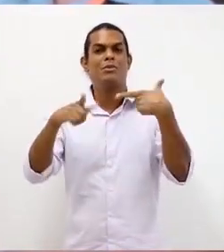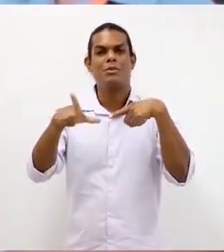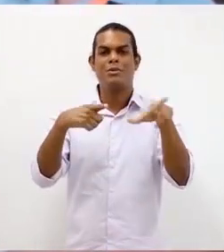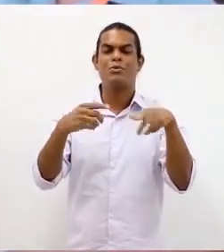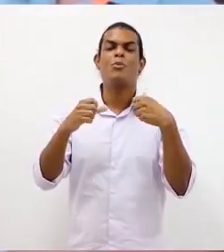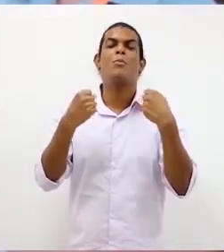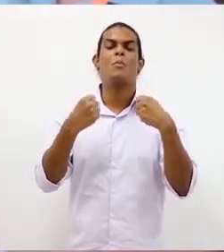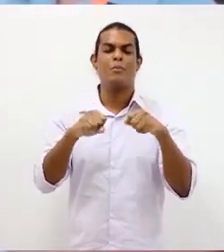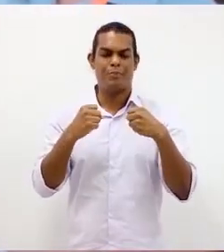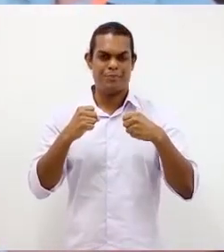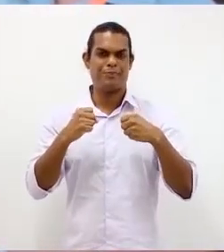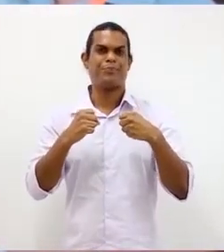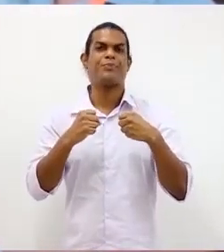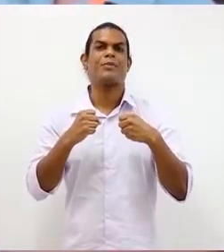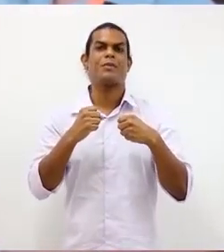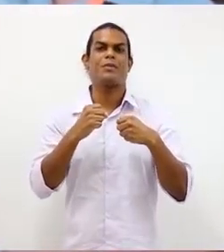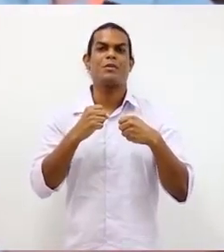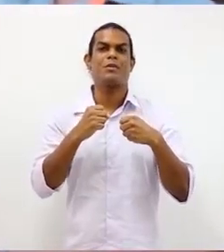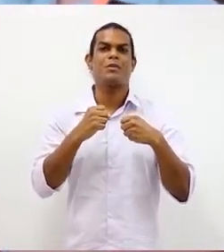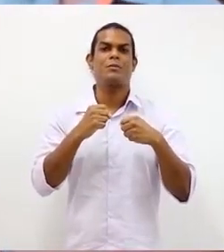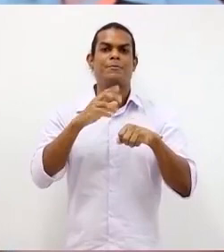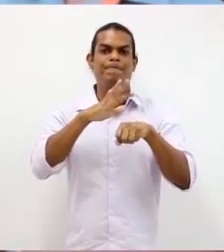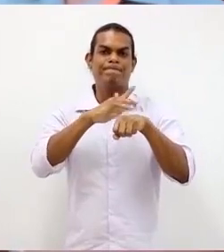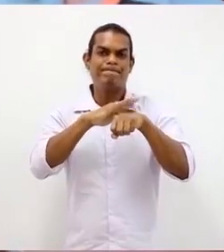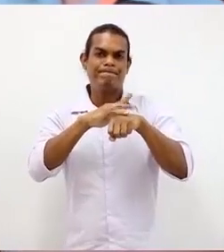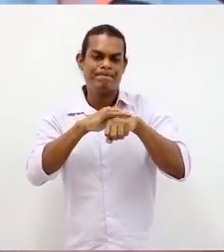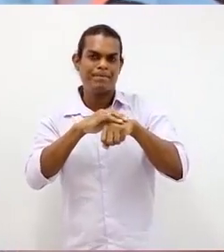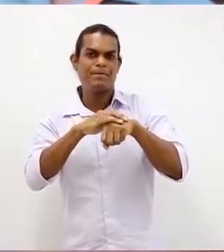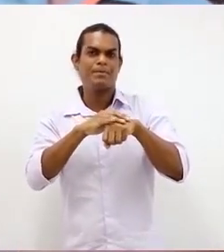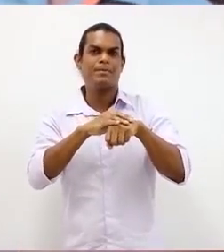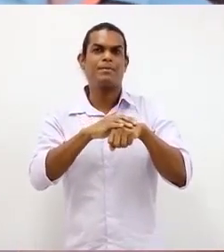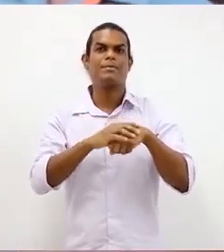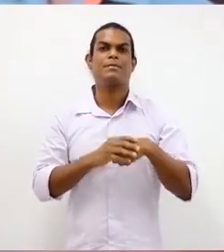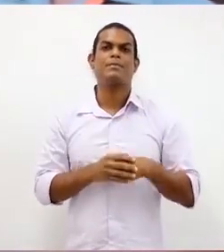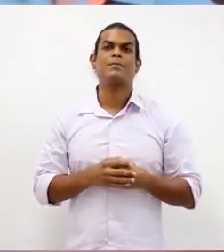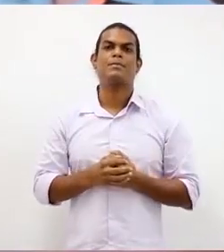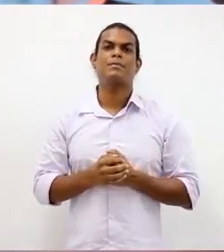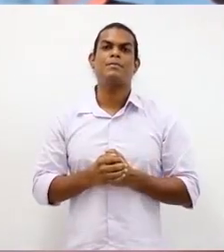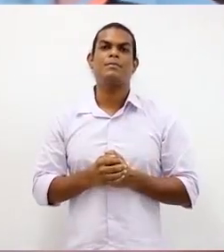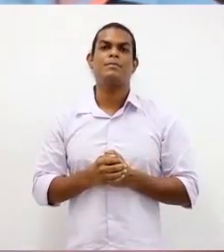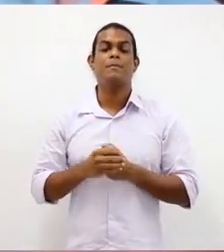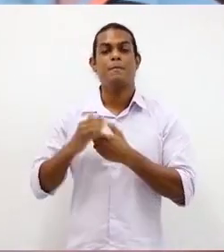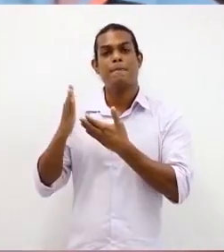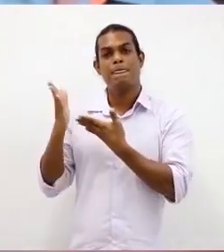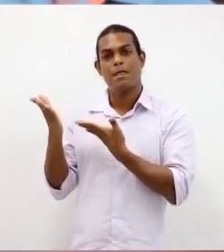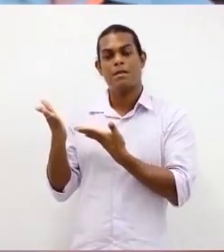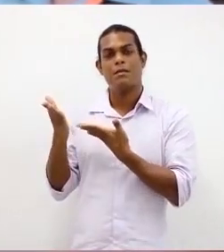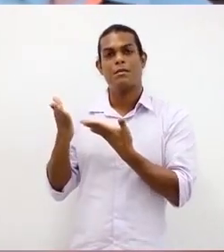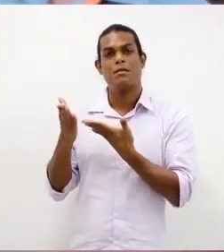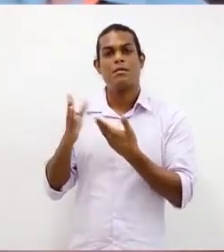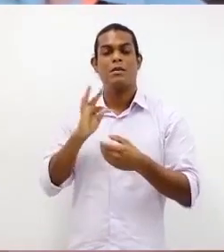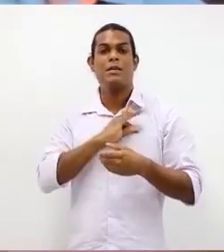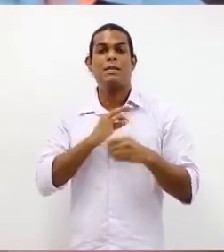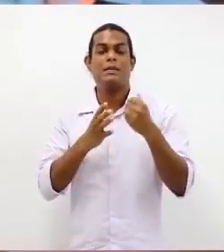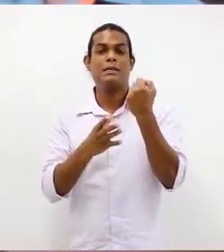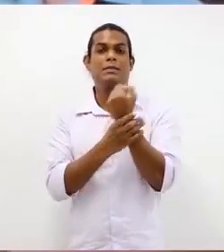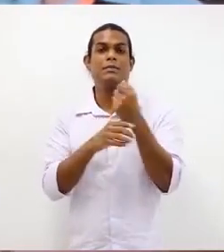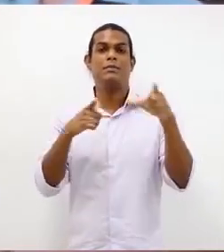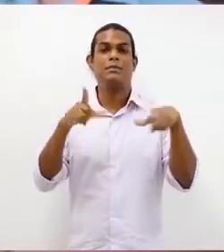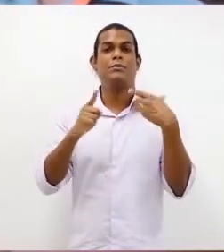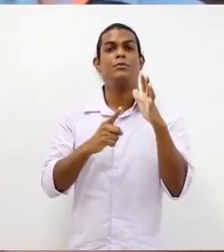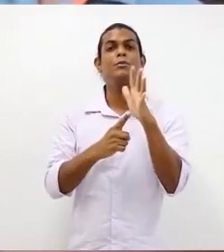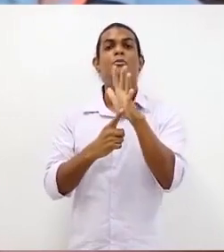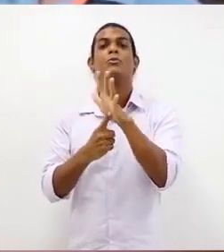ver nesse ambiente de trabalho com a nossa técnica, nossa competente Patrícia, que nos vai mostrar a gente, por exemplo, um dos